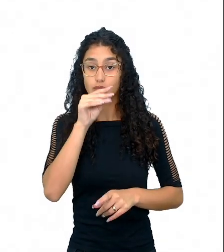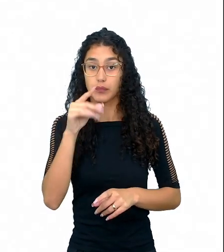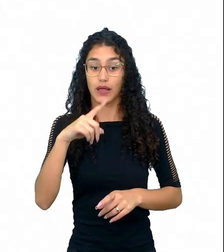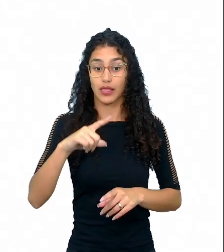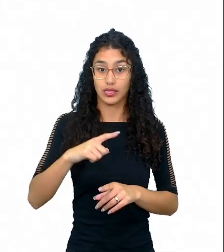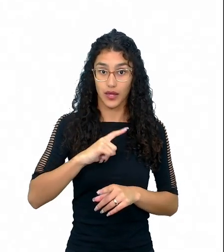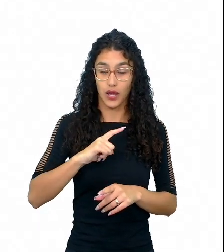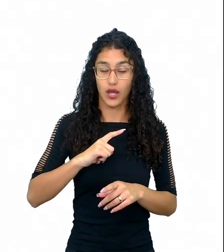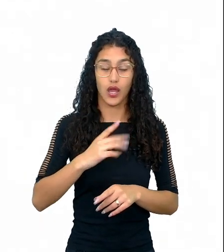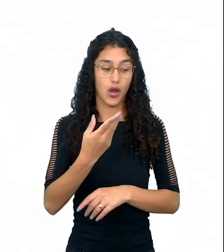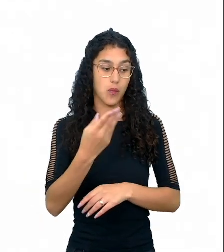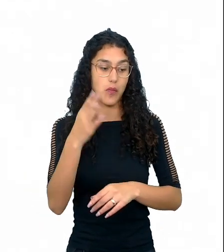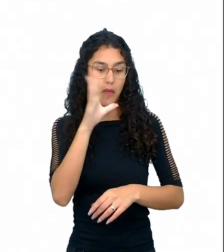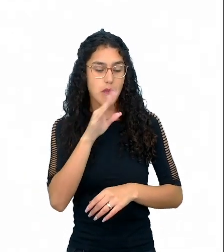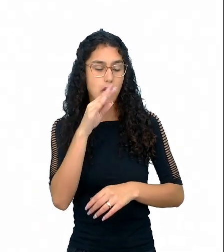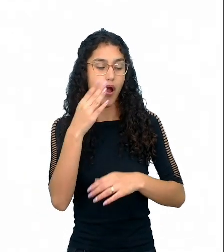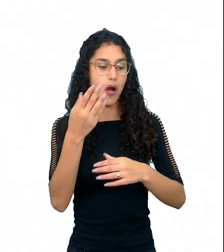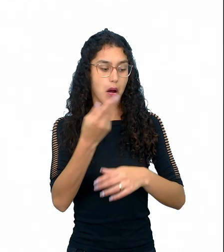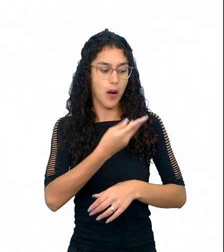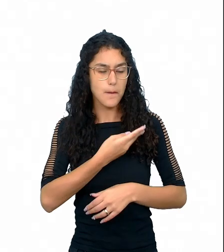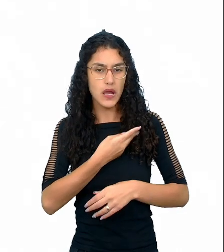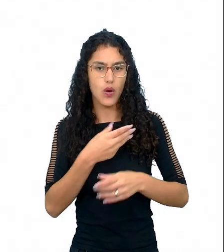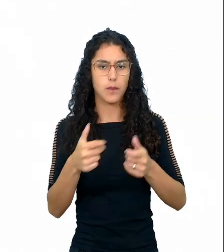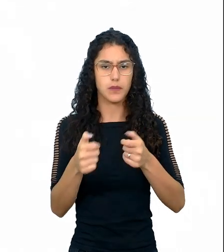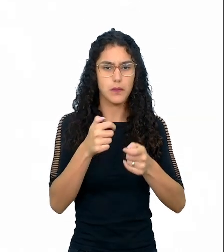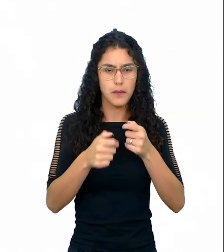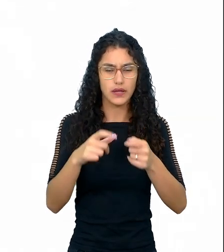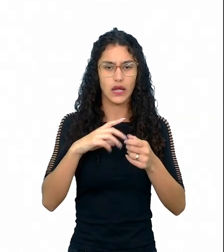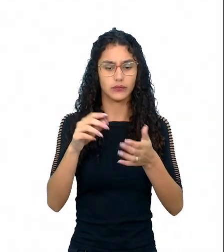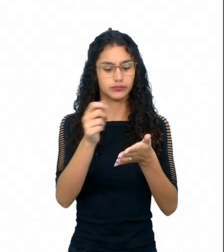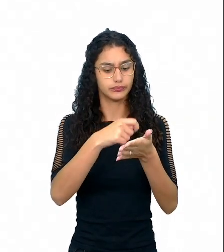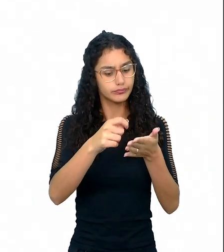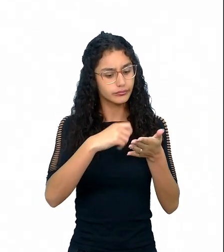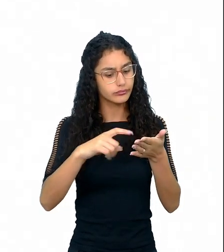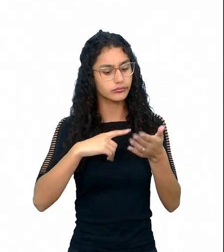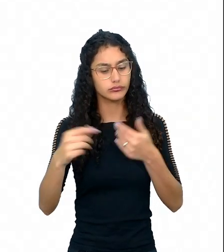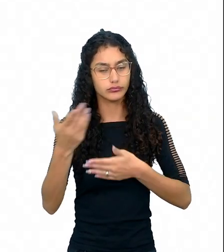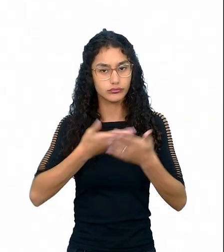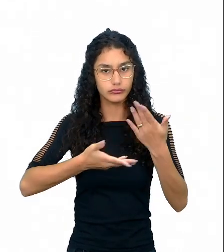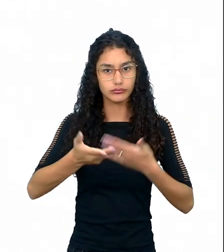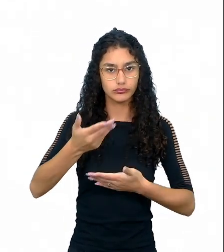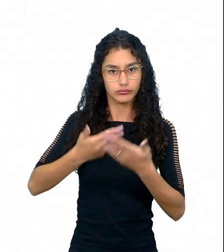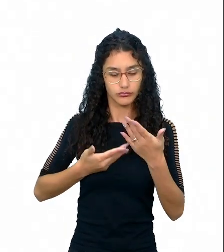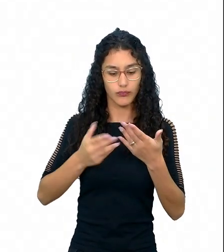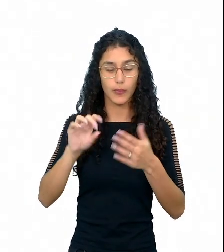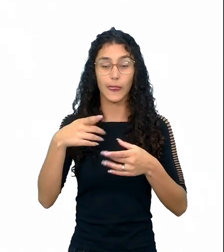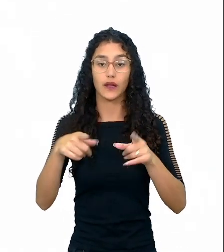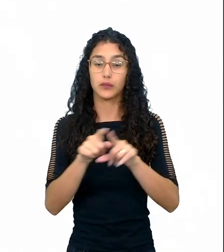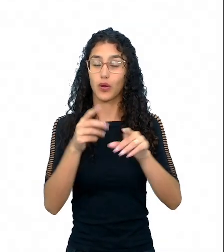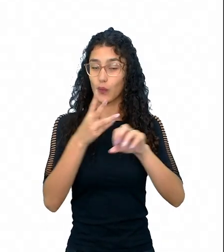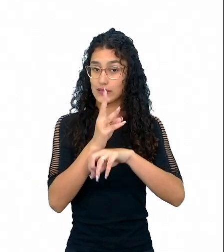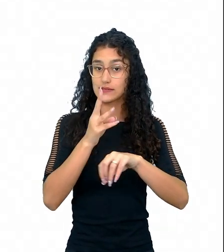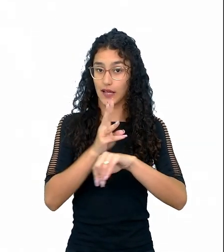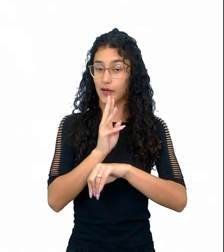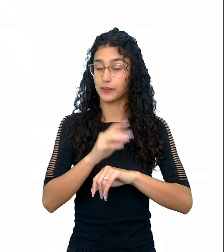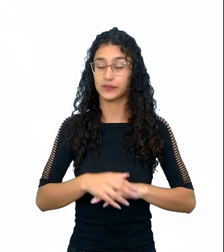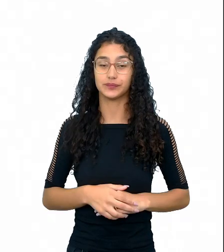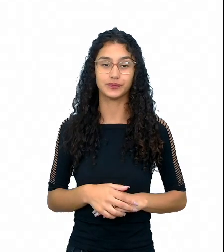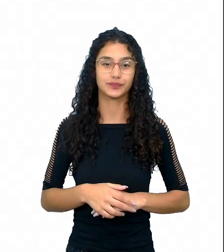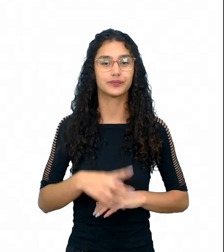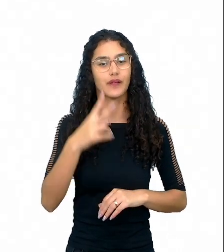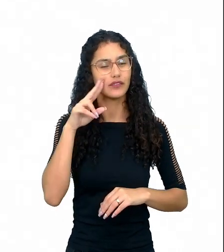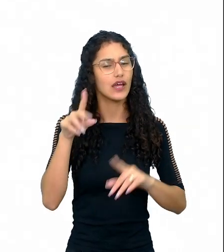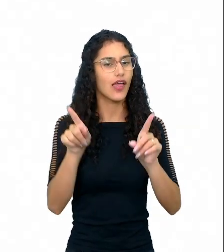conversa entre amigos, ou escreve mensagens ou cartas entre eles, né? Ou os WhatsApps, né? Que a gente já vê